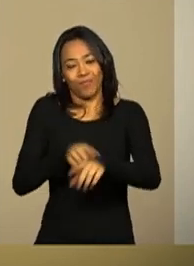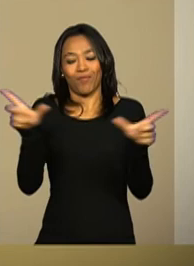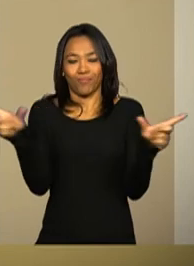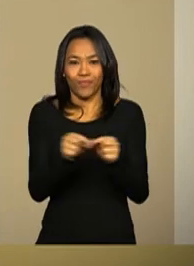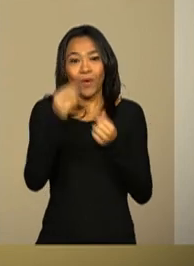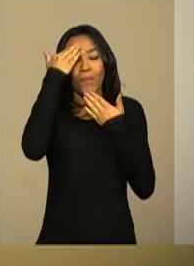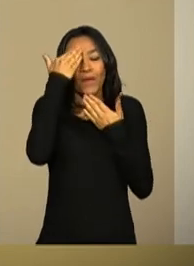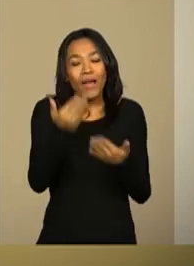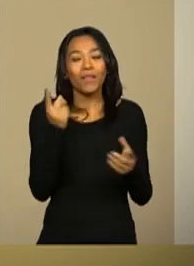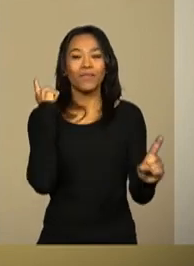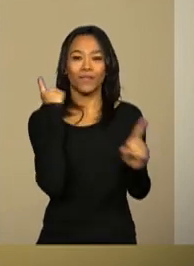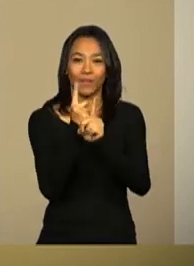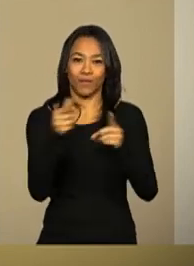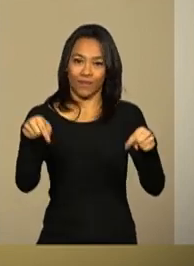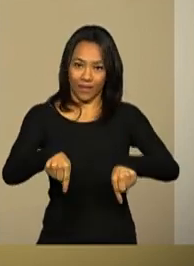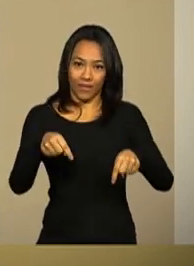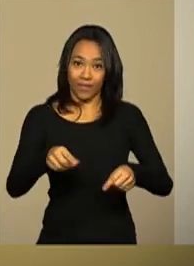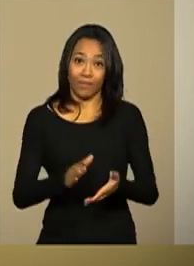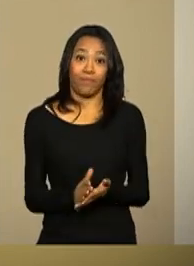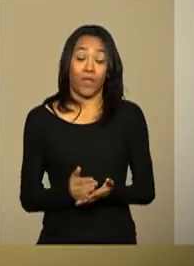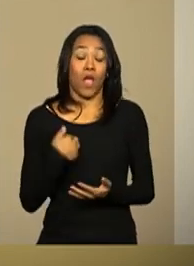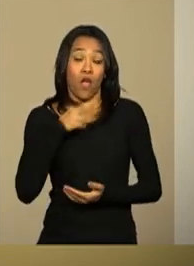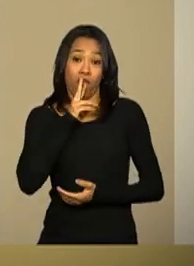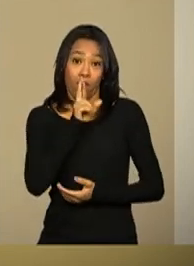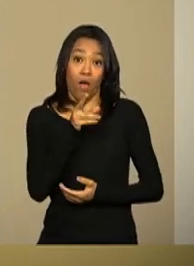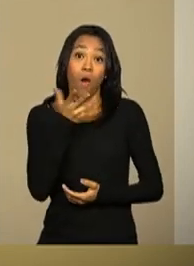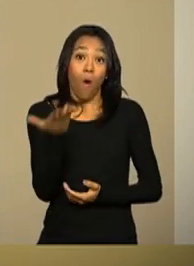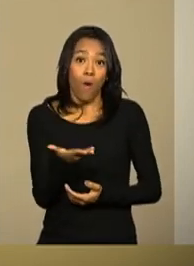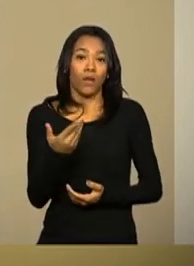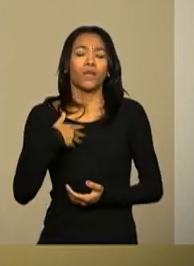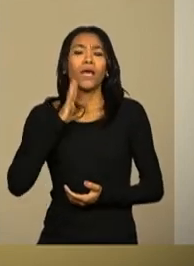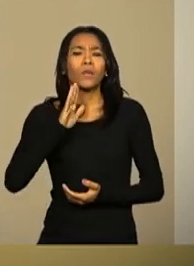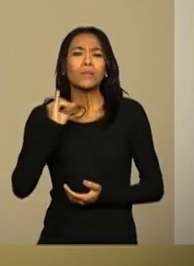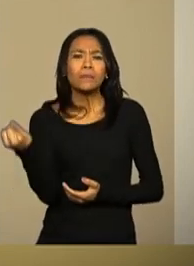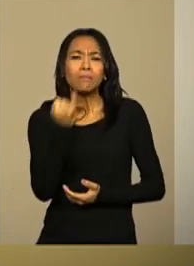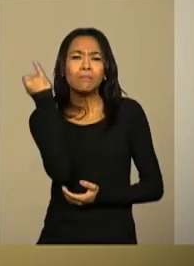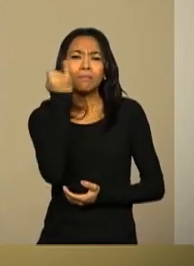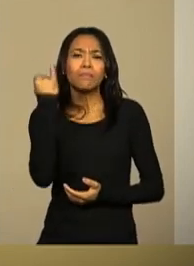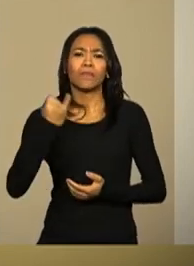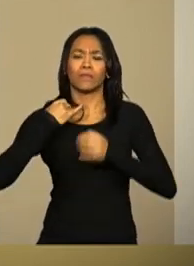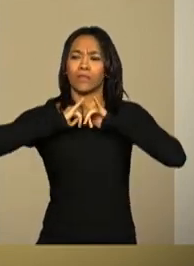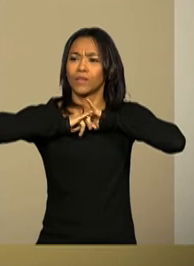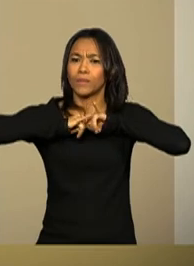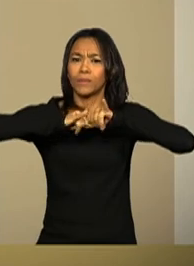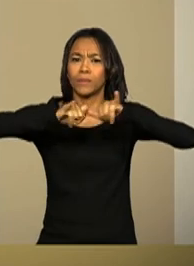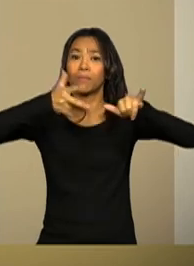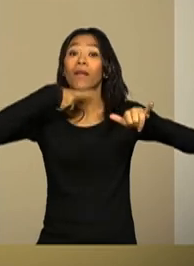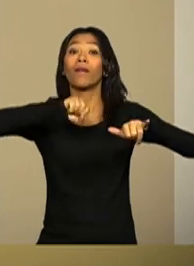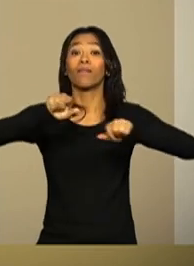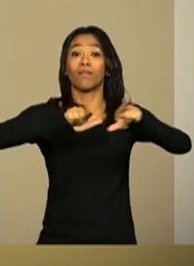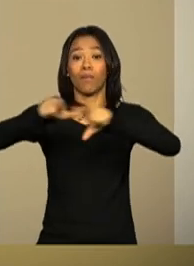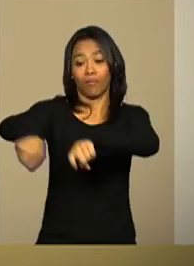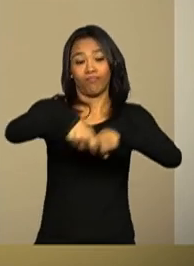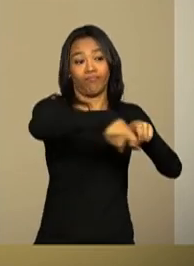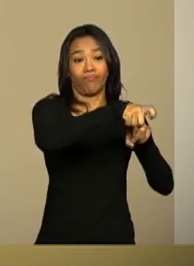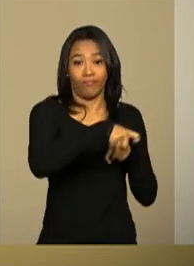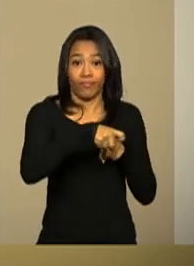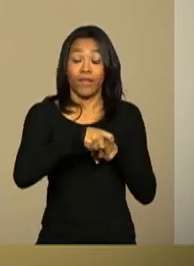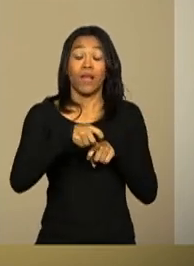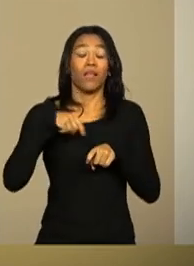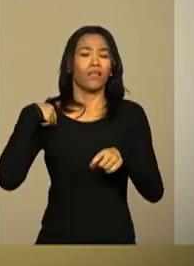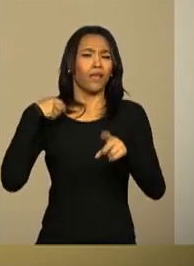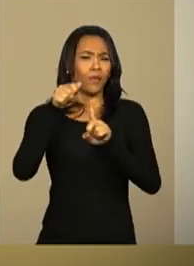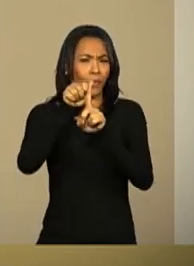mas esse café com a Presidenta Luciano quero deixar um recado importante para os nossos produtores desde o